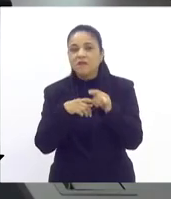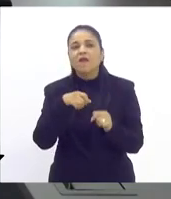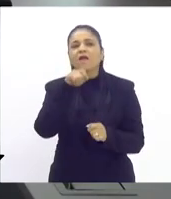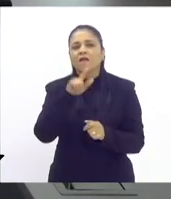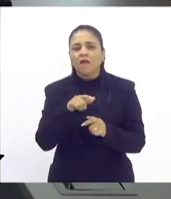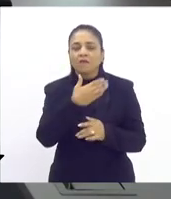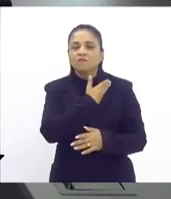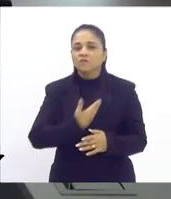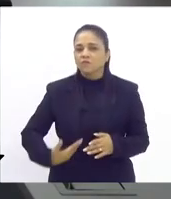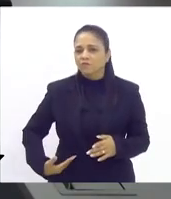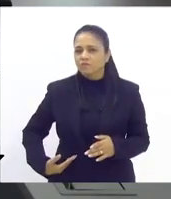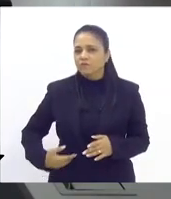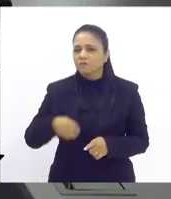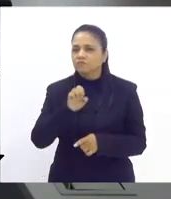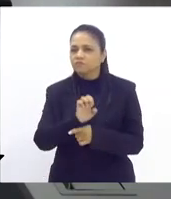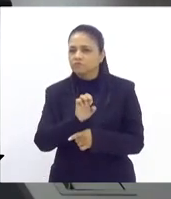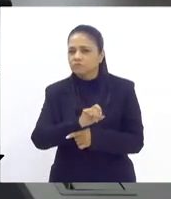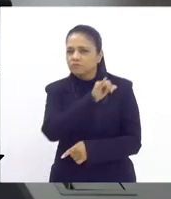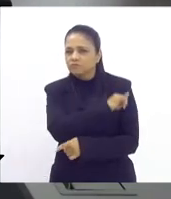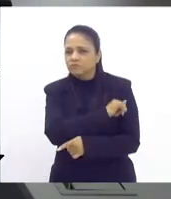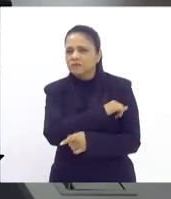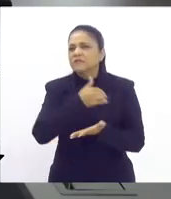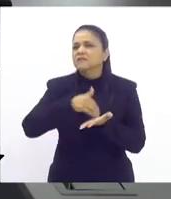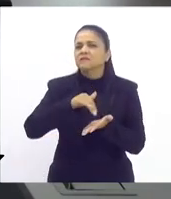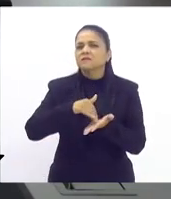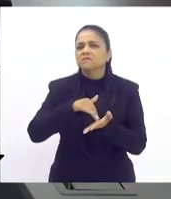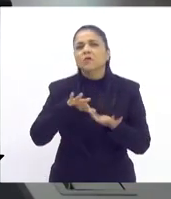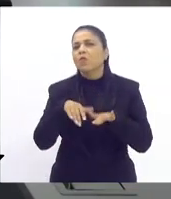tá do Governo do Estado do Rio qual secretaria